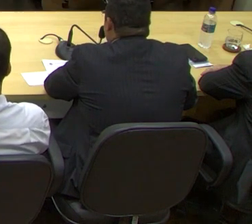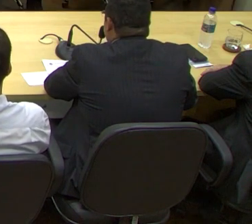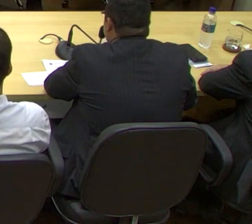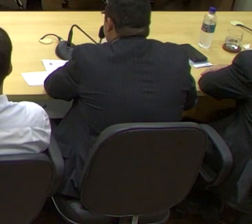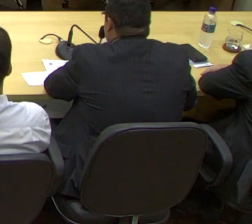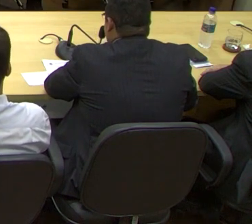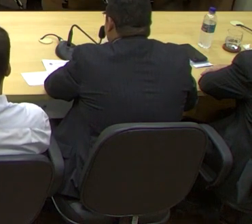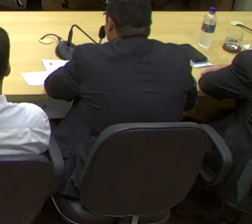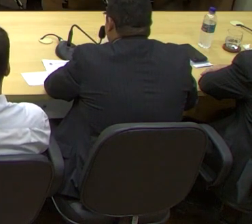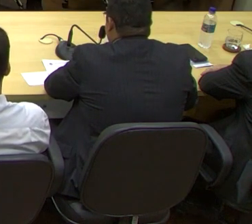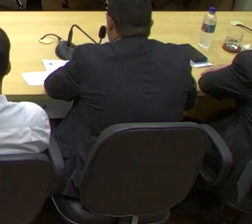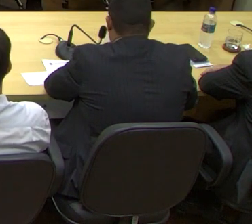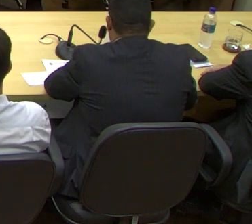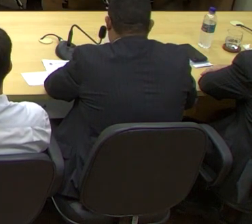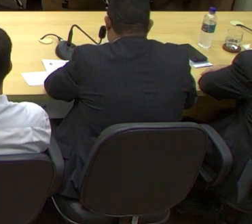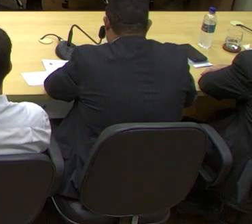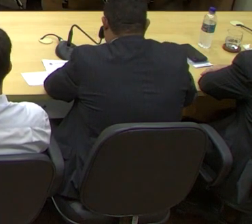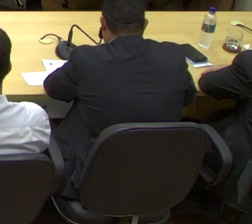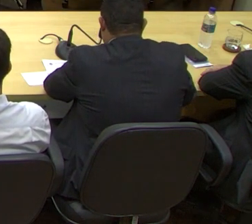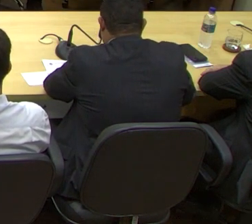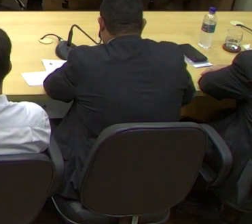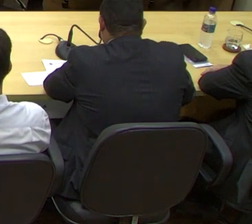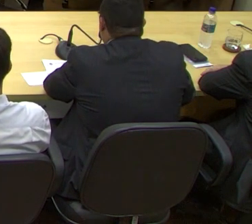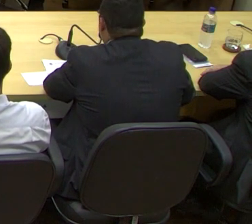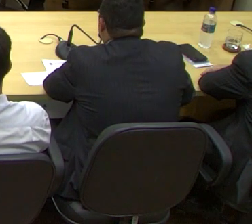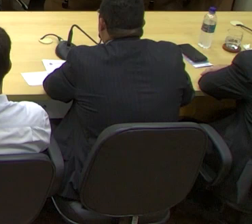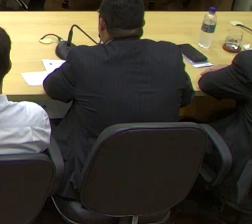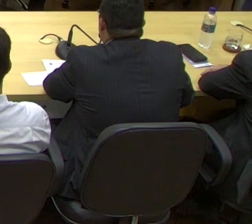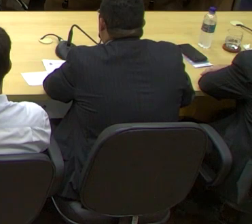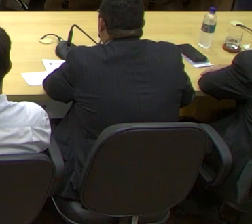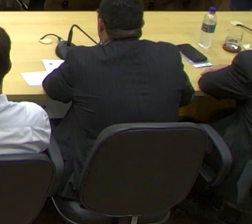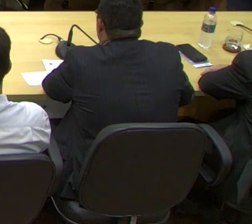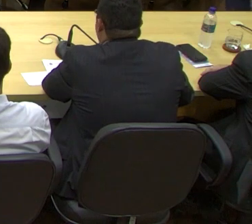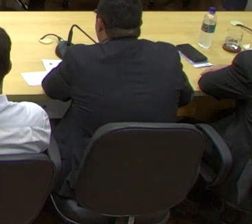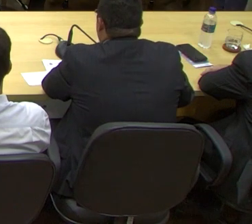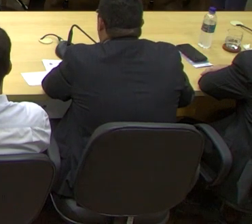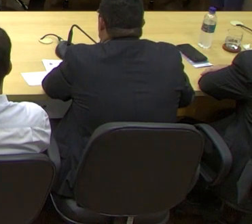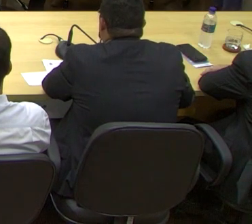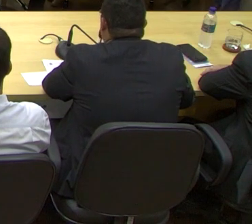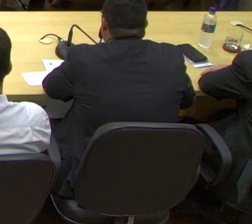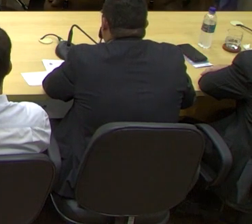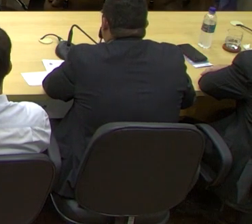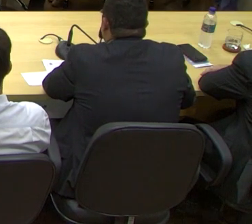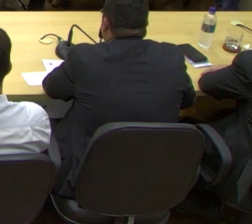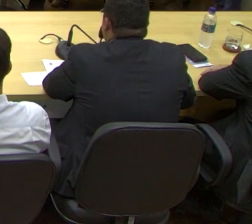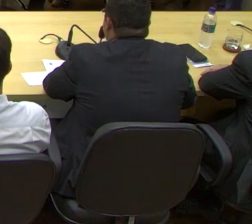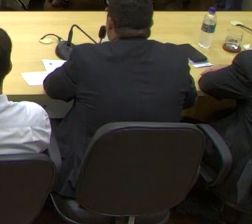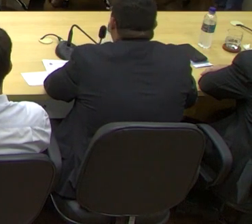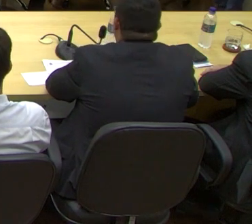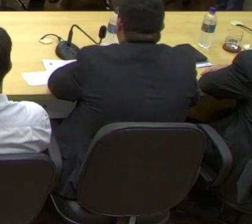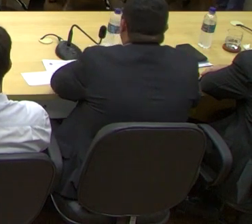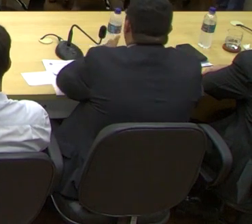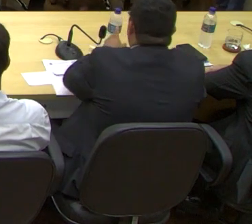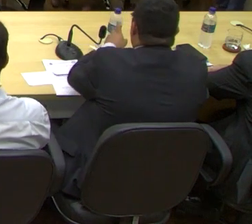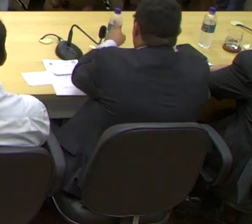o vereador José Carlos porsani primeiro jogador primeiro escrito